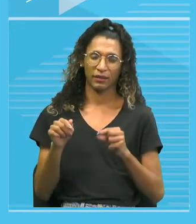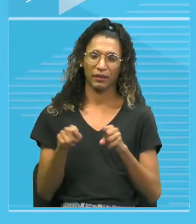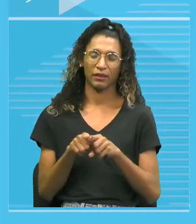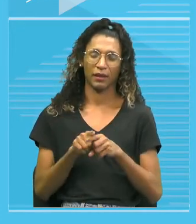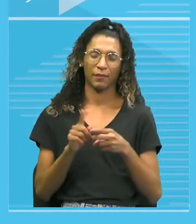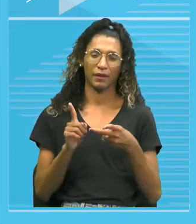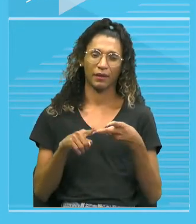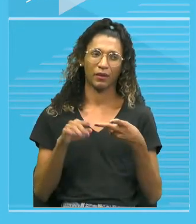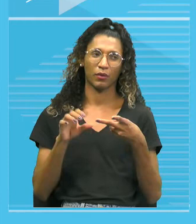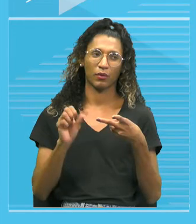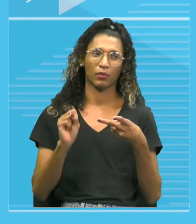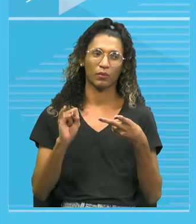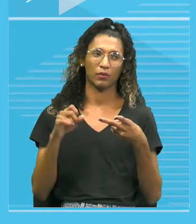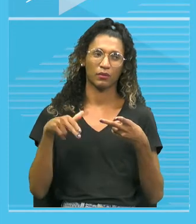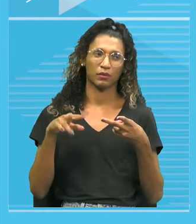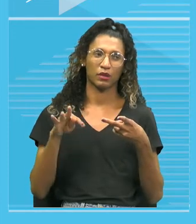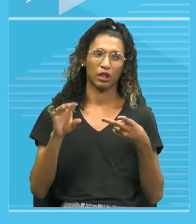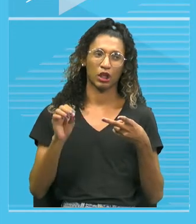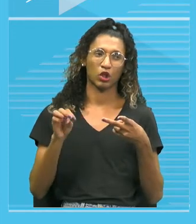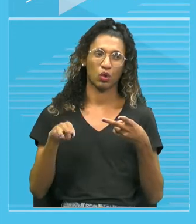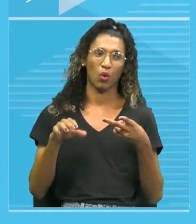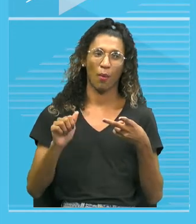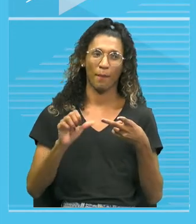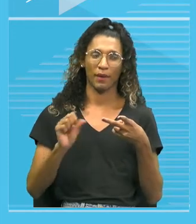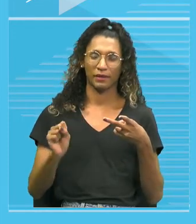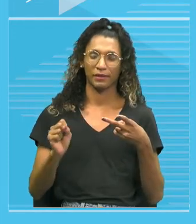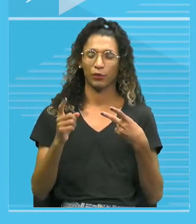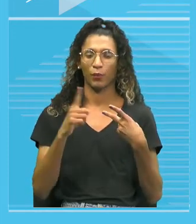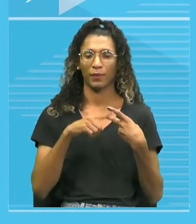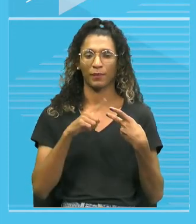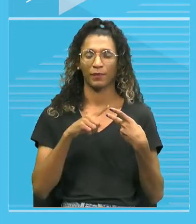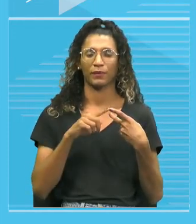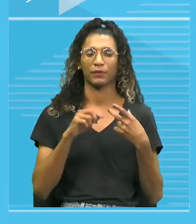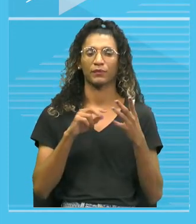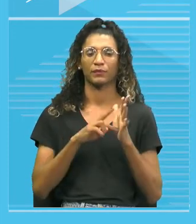tenho sintomas. O que são os sinais?